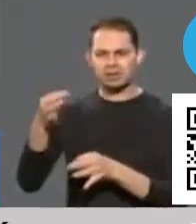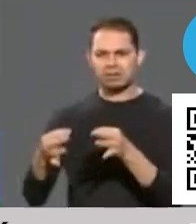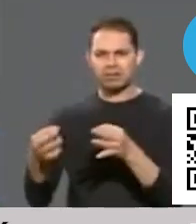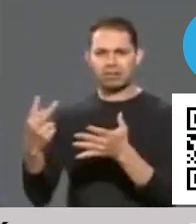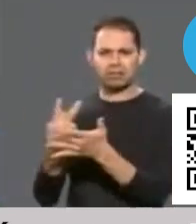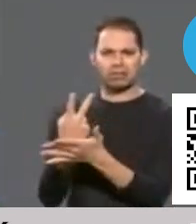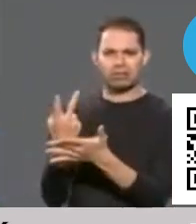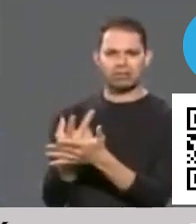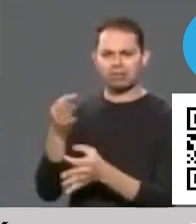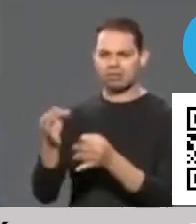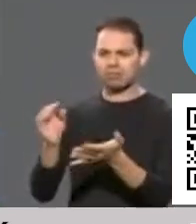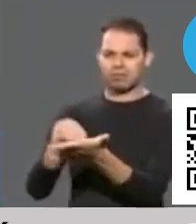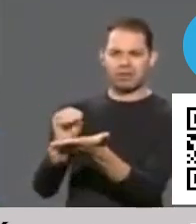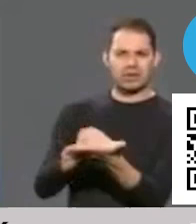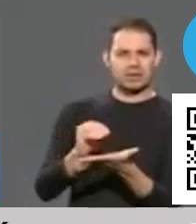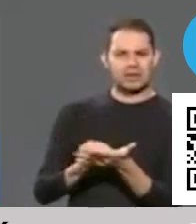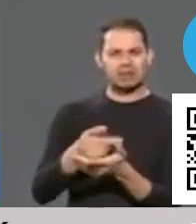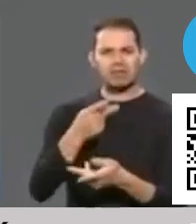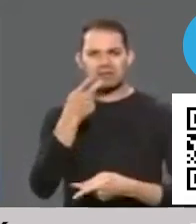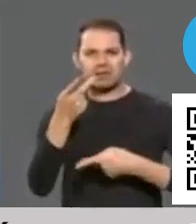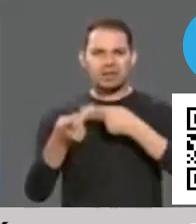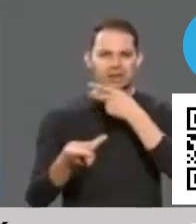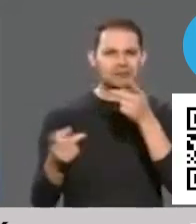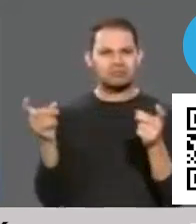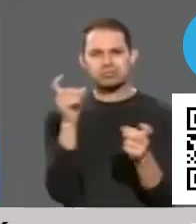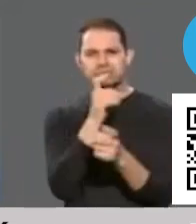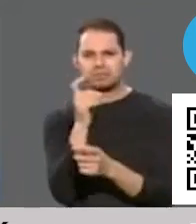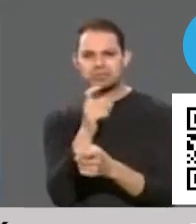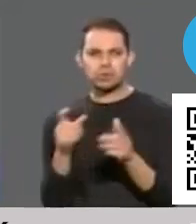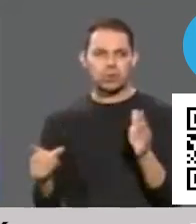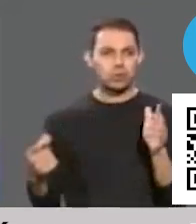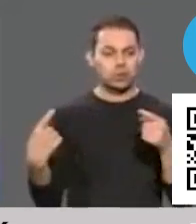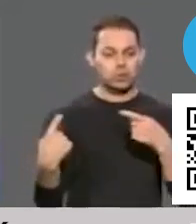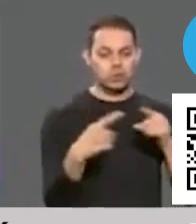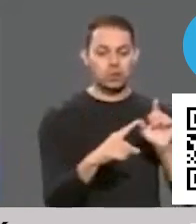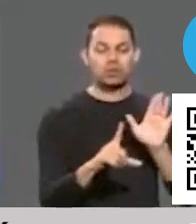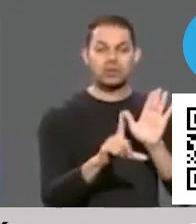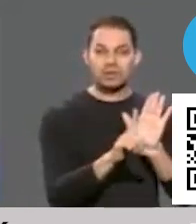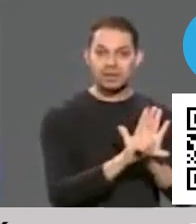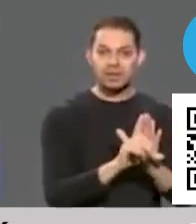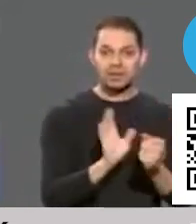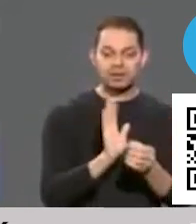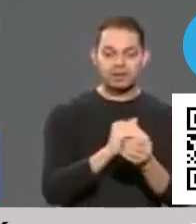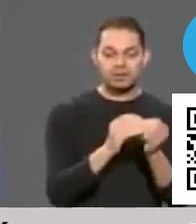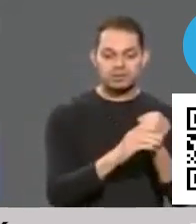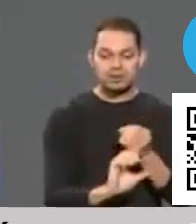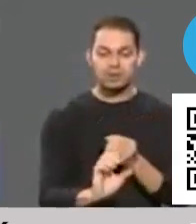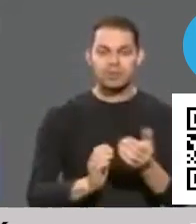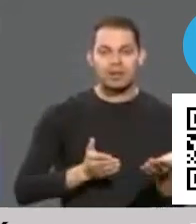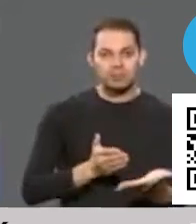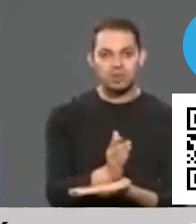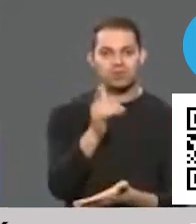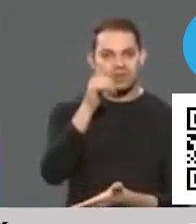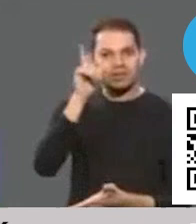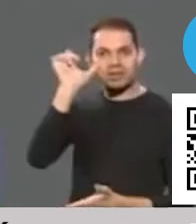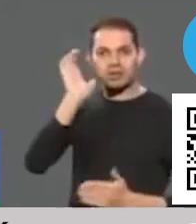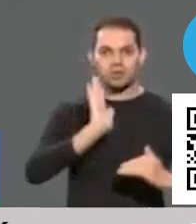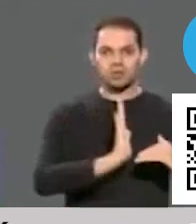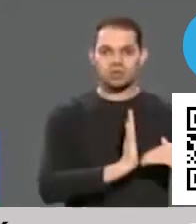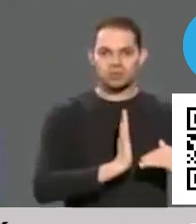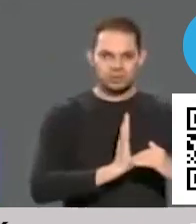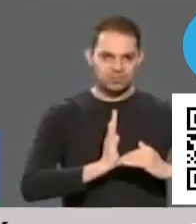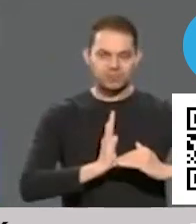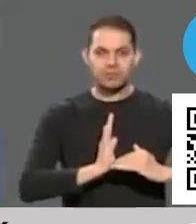sendo produzidas e faladas aqui contra a lei do saneamento básico que foi aprovada ontem pelo Senado.